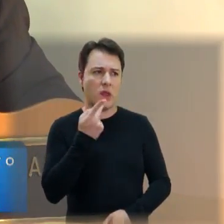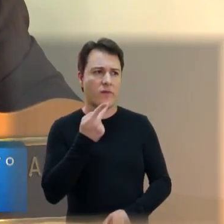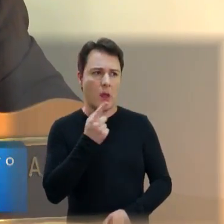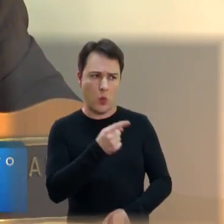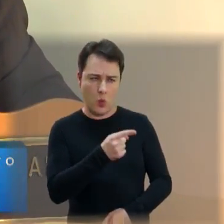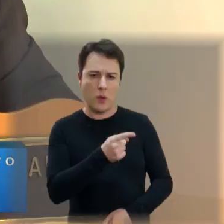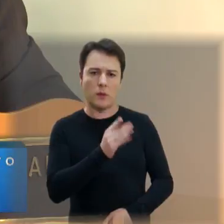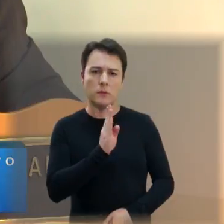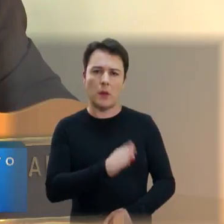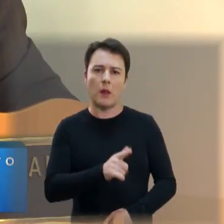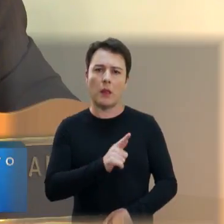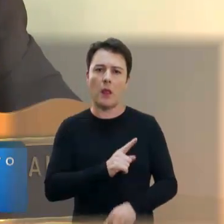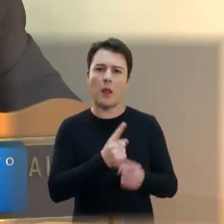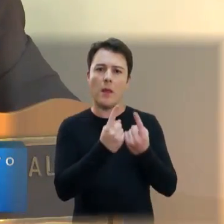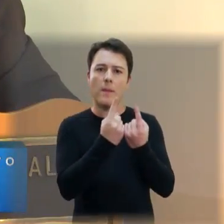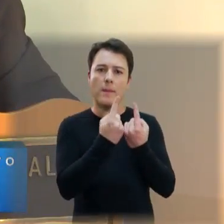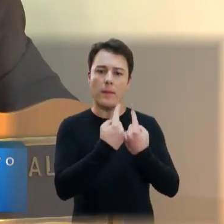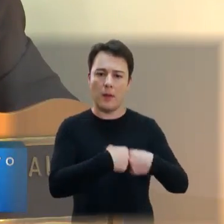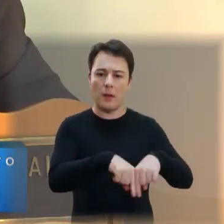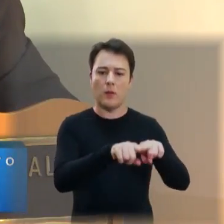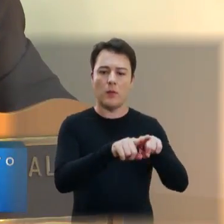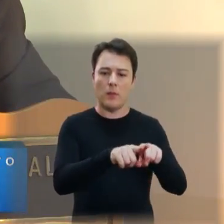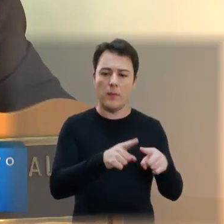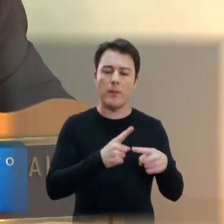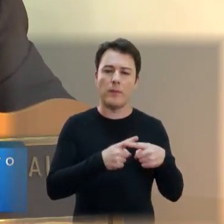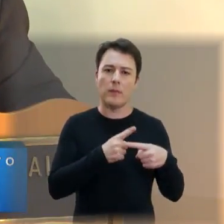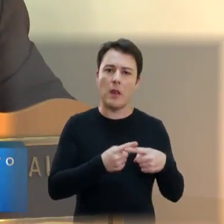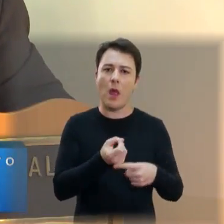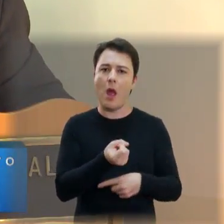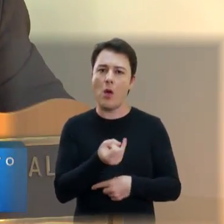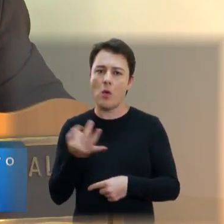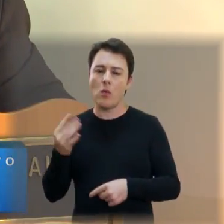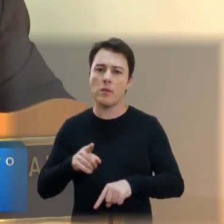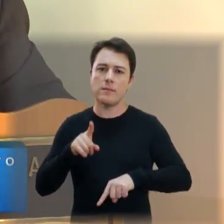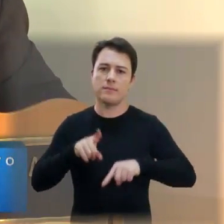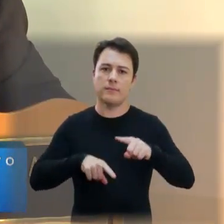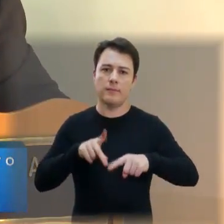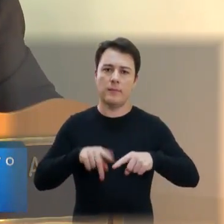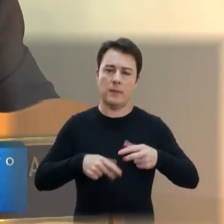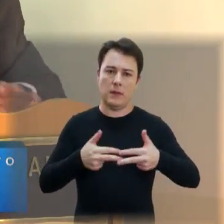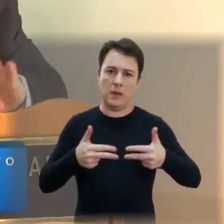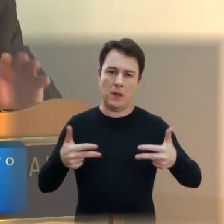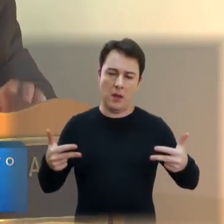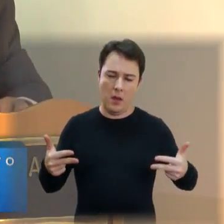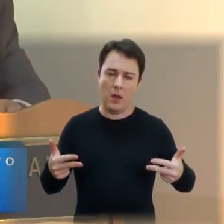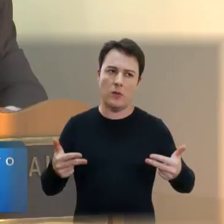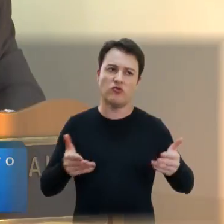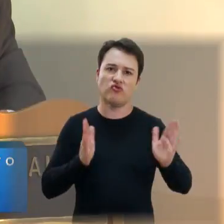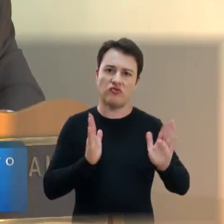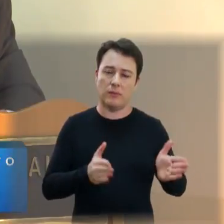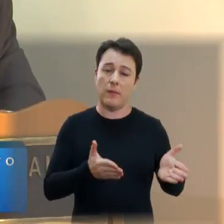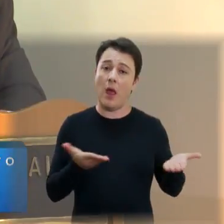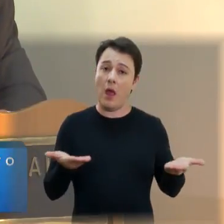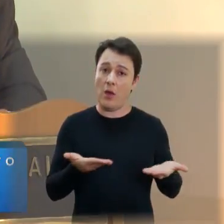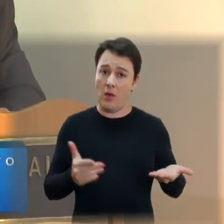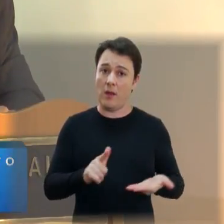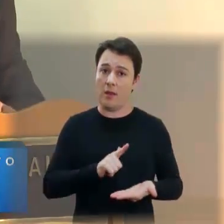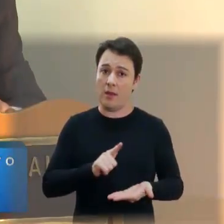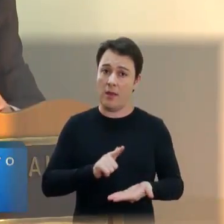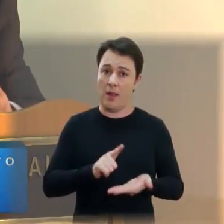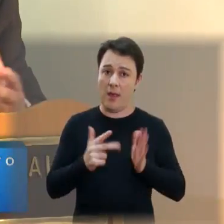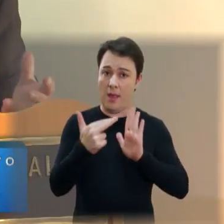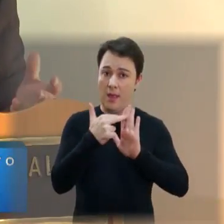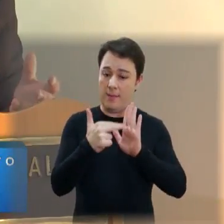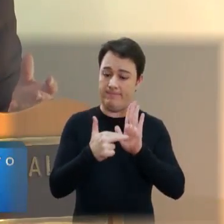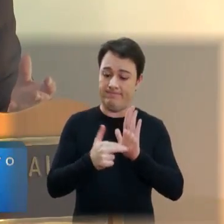De empréstimos de alguns bens móveis, né? Para aquela finalidade. Então, agora, com essa regulamentação, a coisa